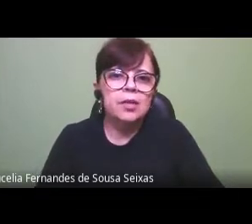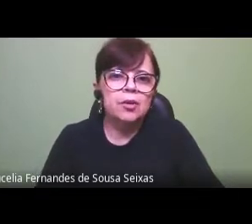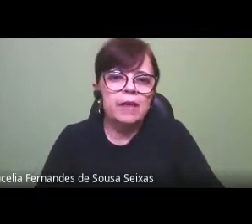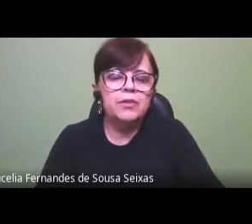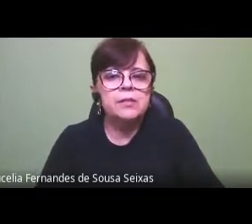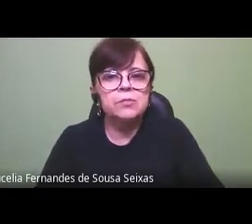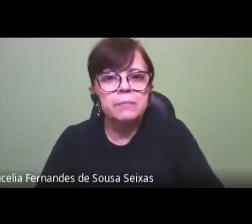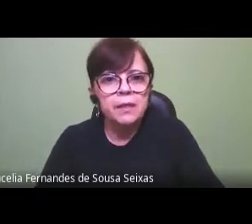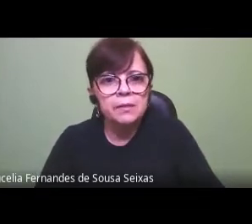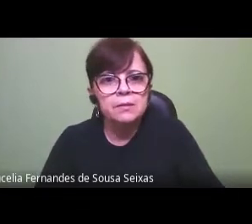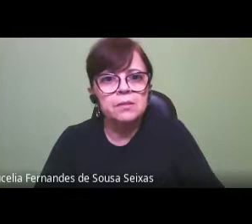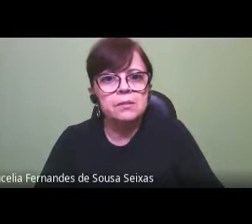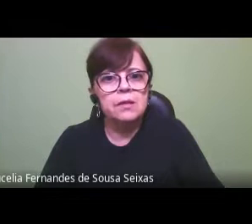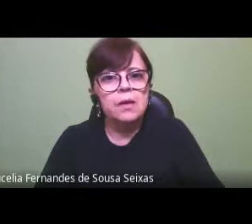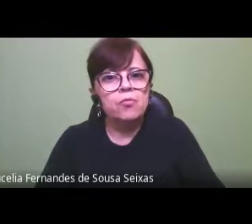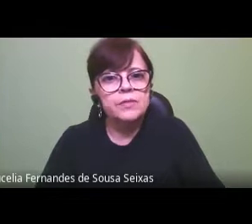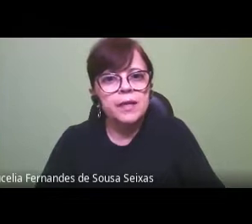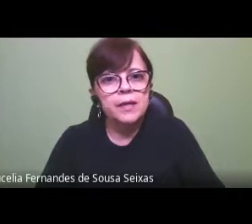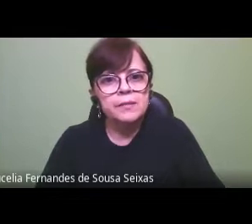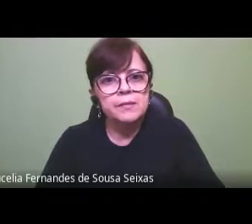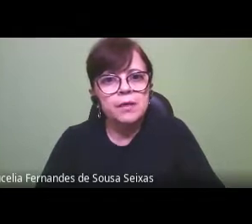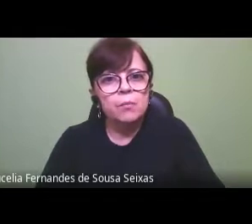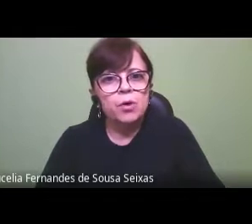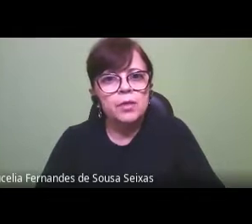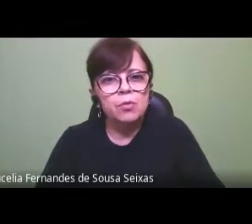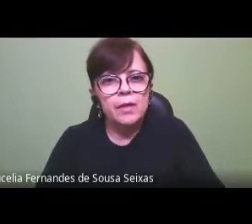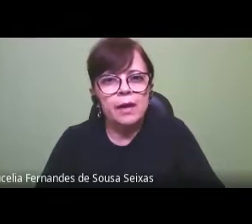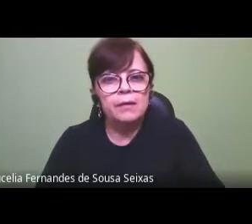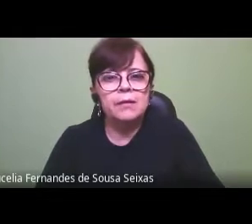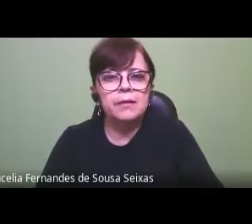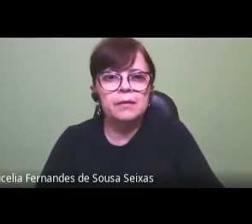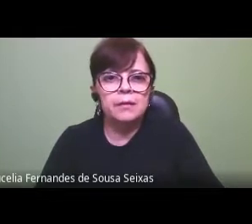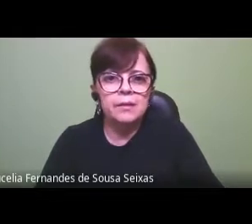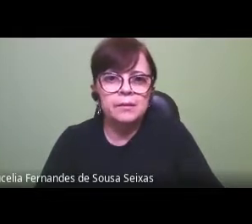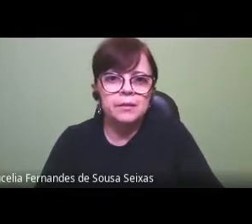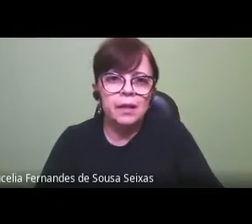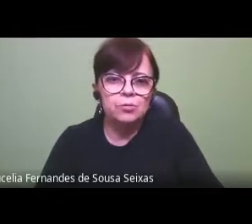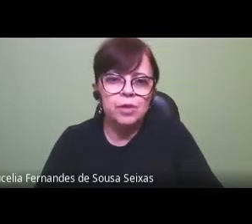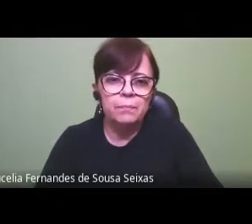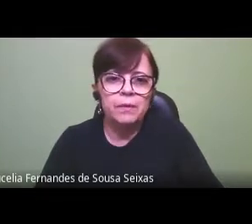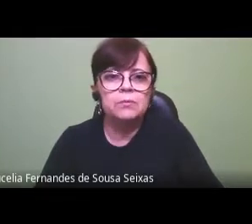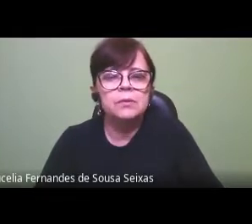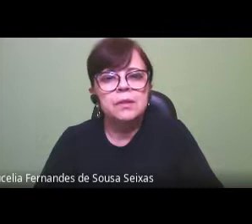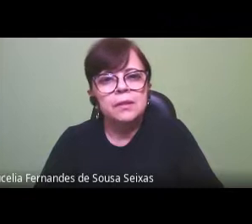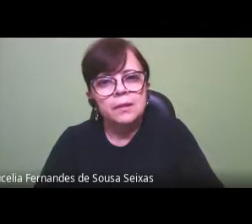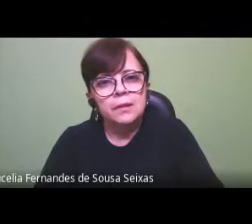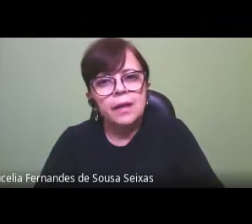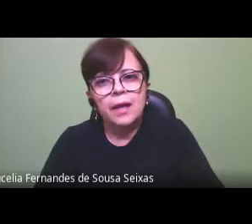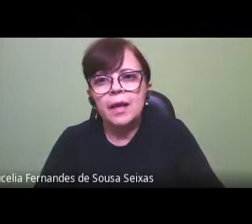Essa escrita heliográfica é tão semelhante. Vocês podem olhar que na escrita lá do